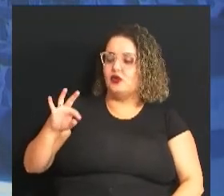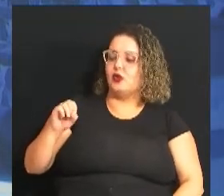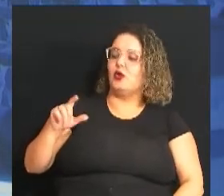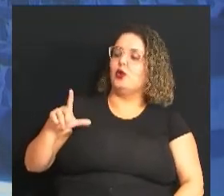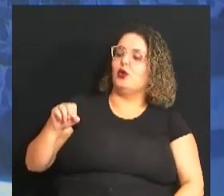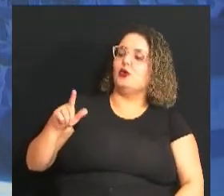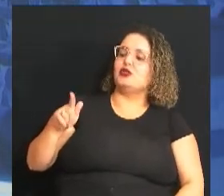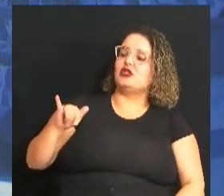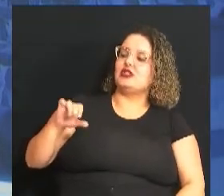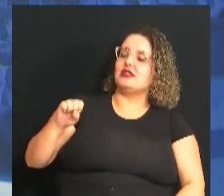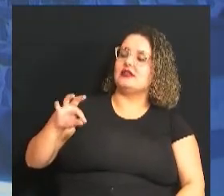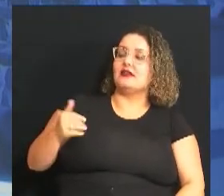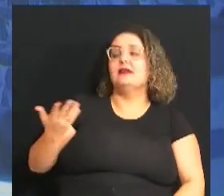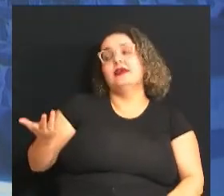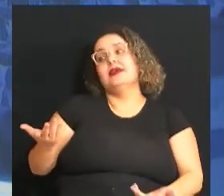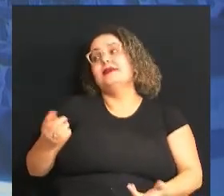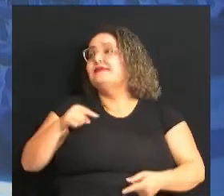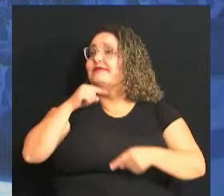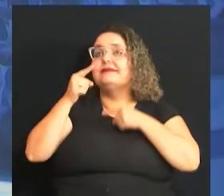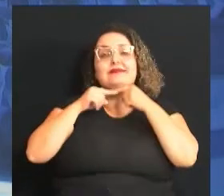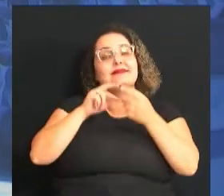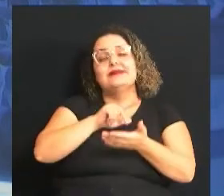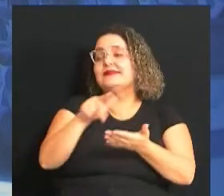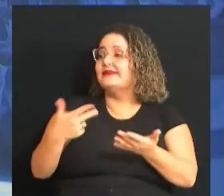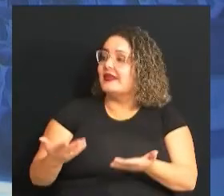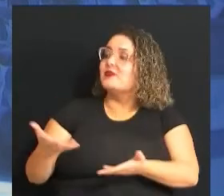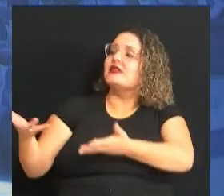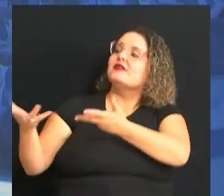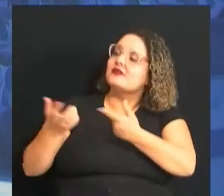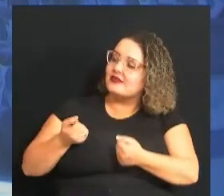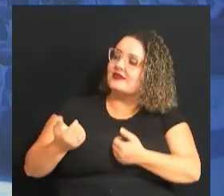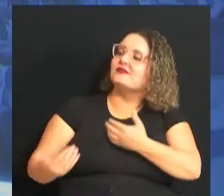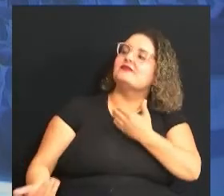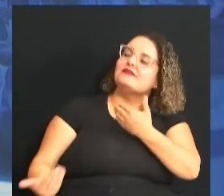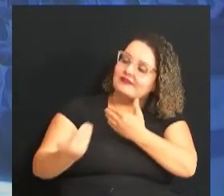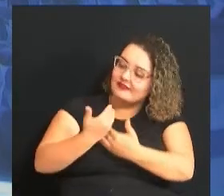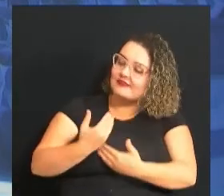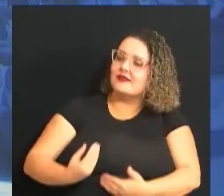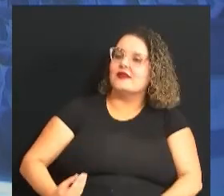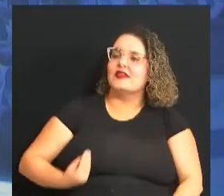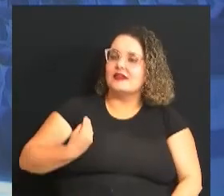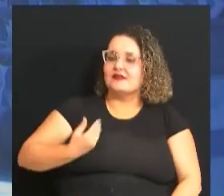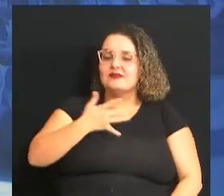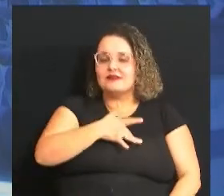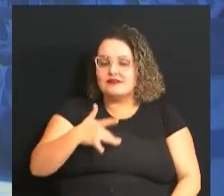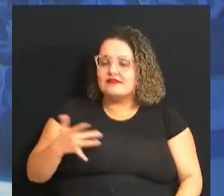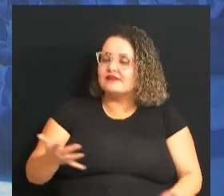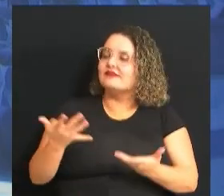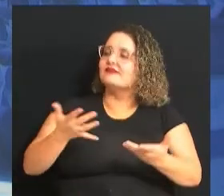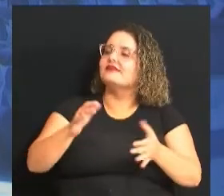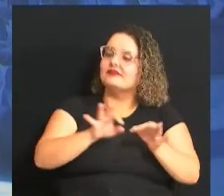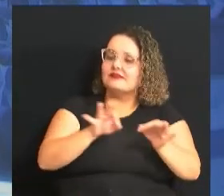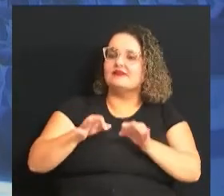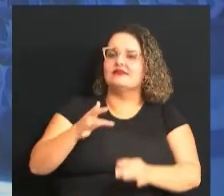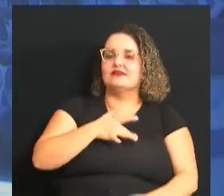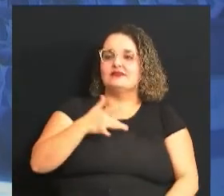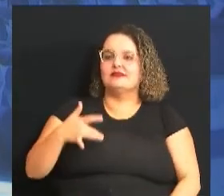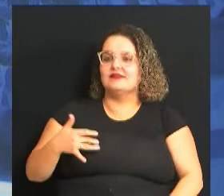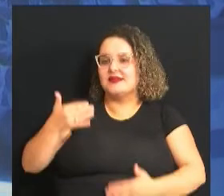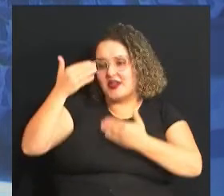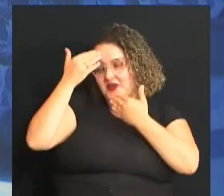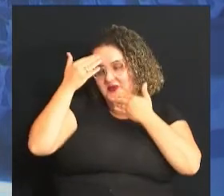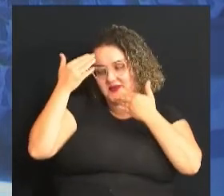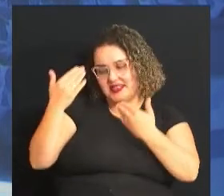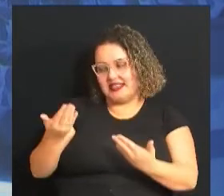aqui o convite para você participar mais uma vez aqui do Saúde é Vida e dos demais quadros que a gente tem sobre saúde. Muito